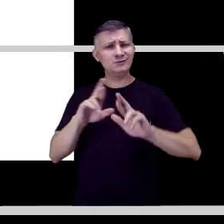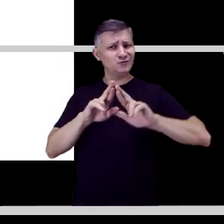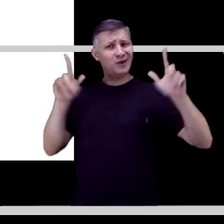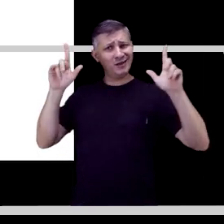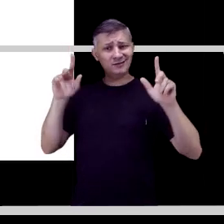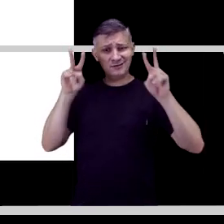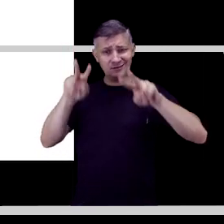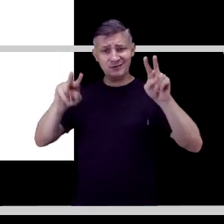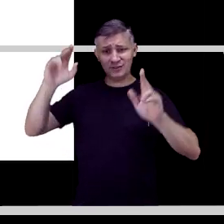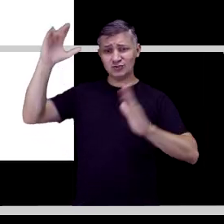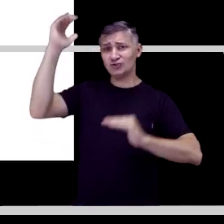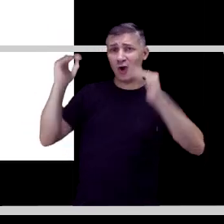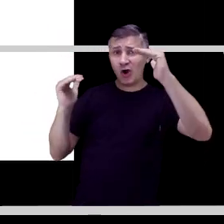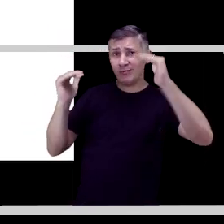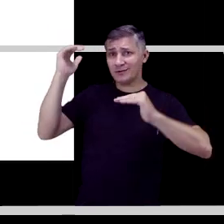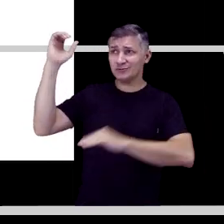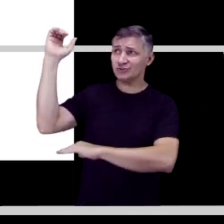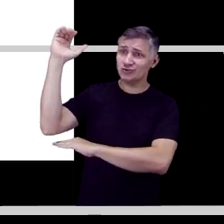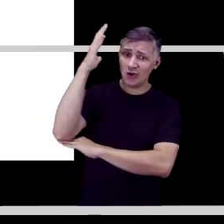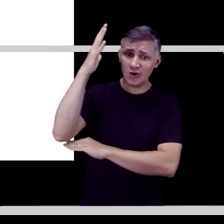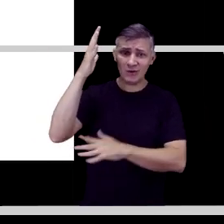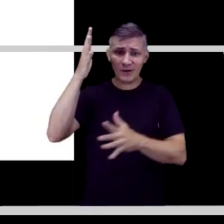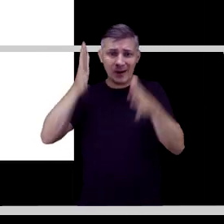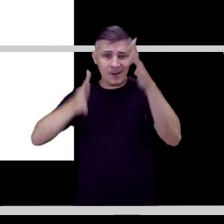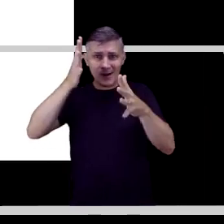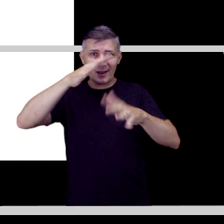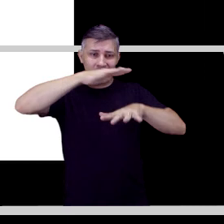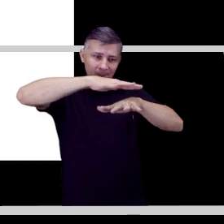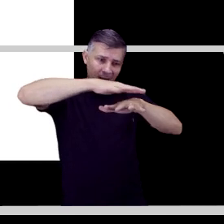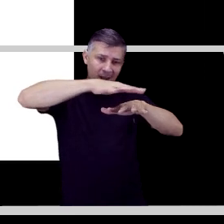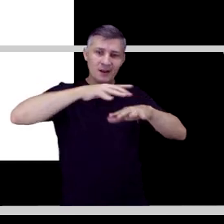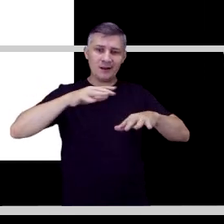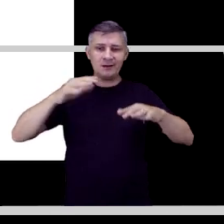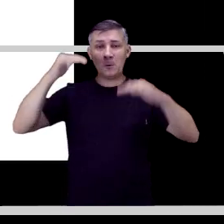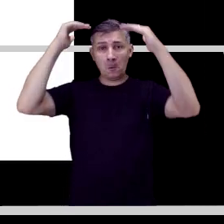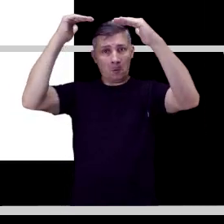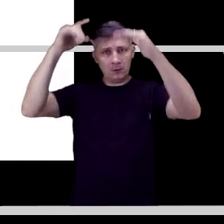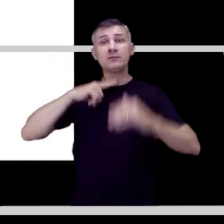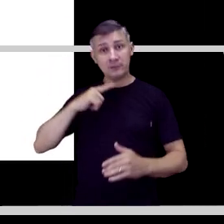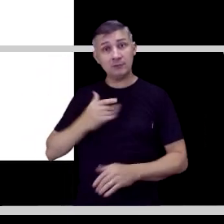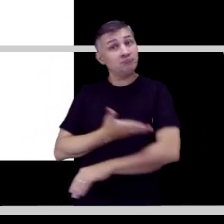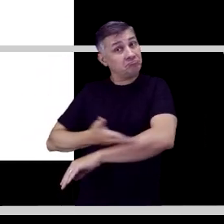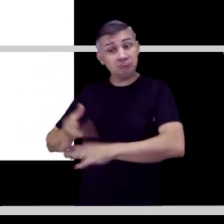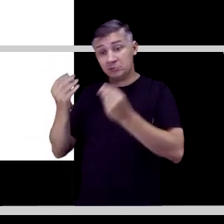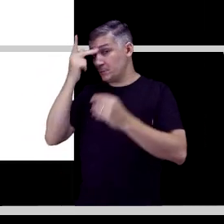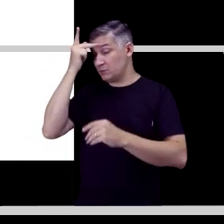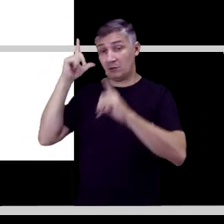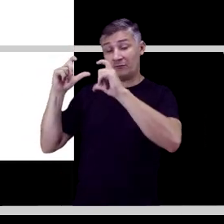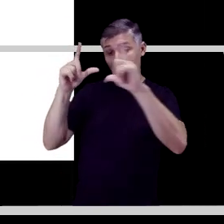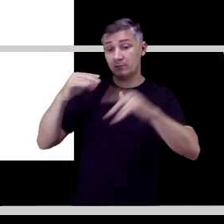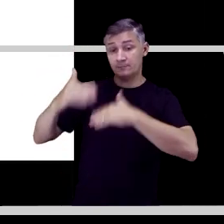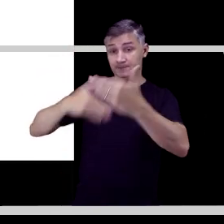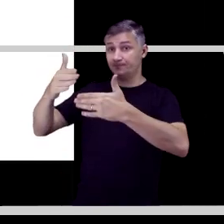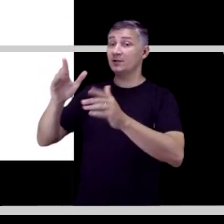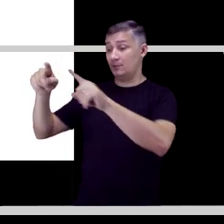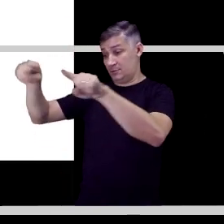foto lá, porque ele tem essa, enfim, uma aparência, um caráter plástico muito interessante, pelo fato das sombras se sobreporem, a